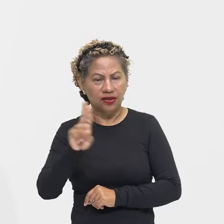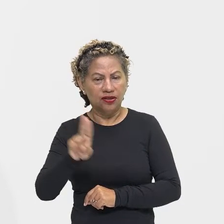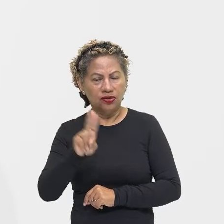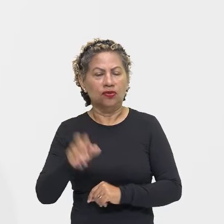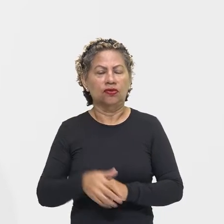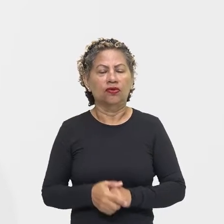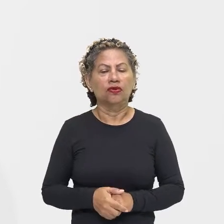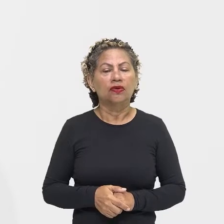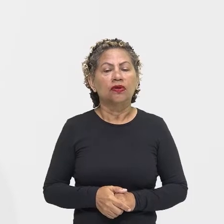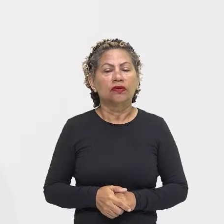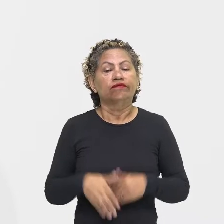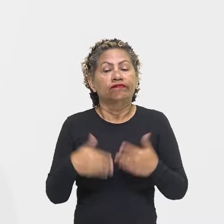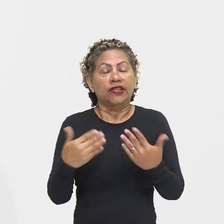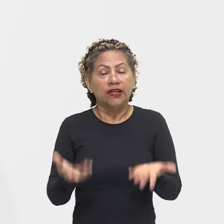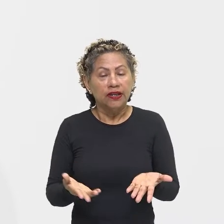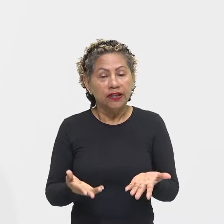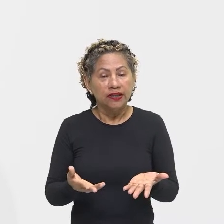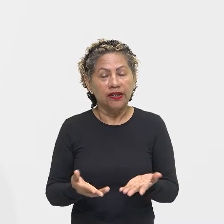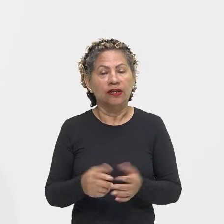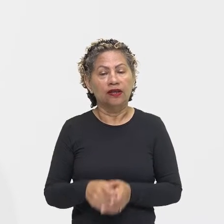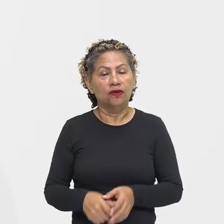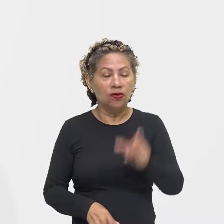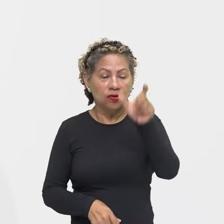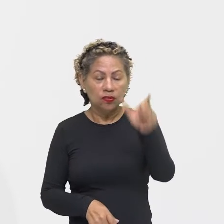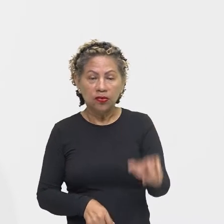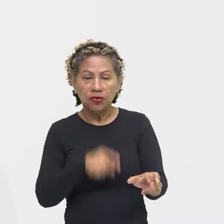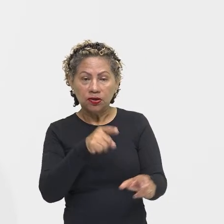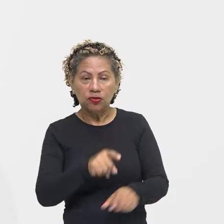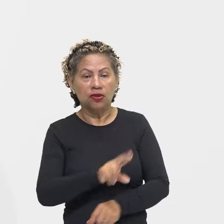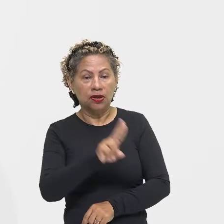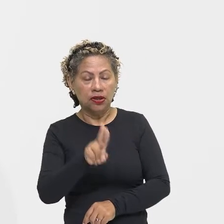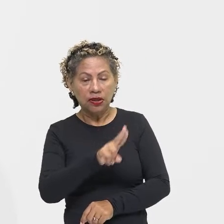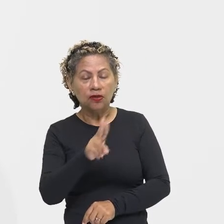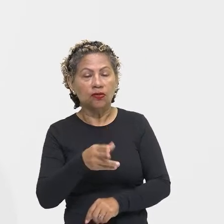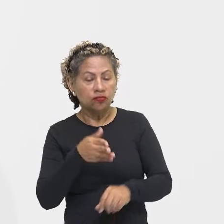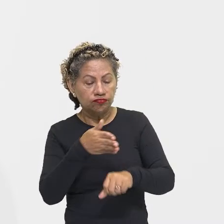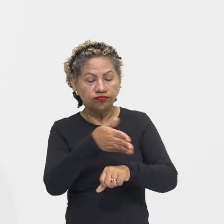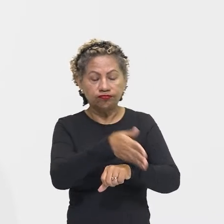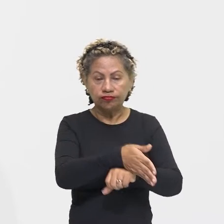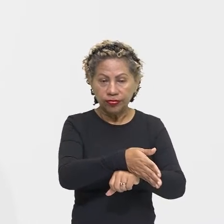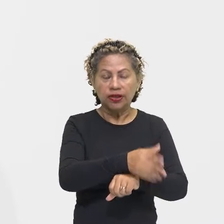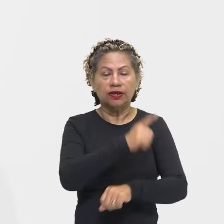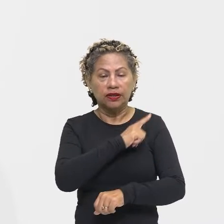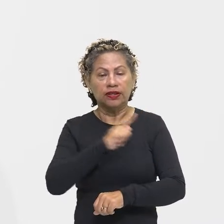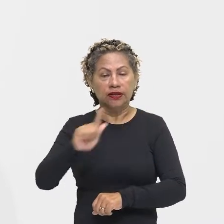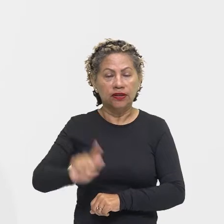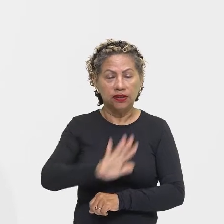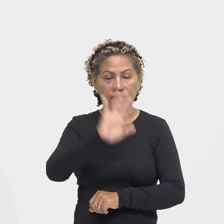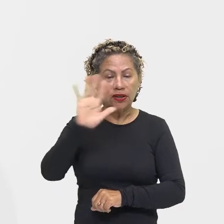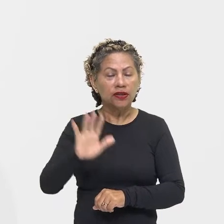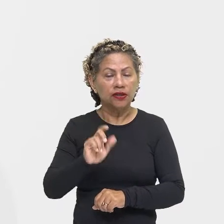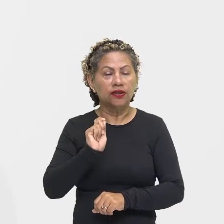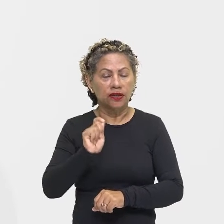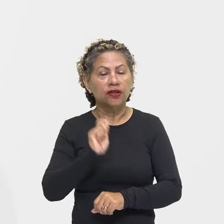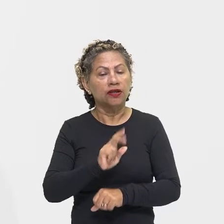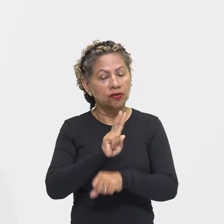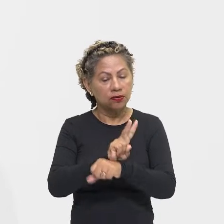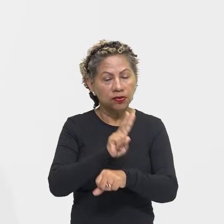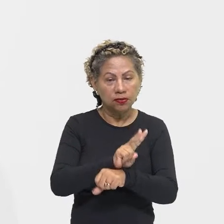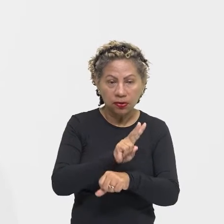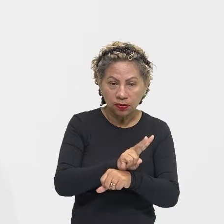bem efetiva é nós criarmos contas de usuários. Como seria isso, conta de